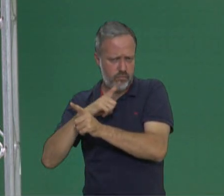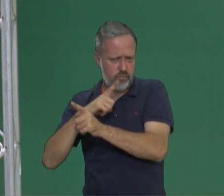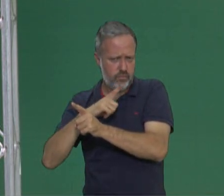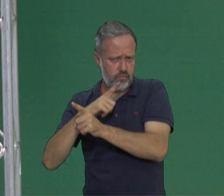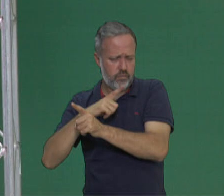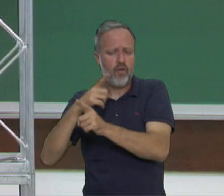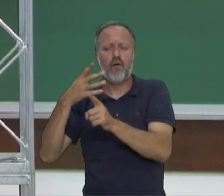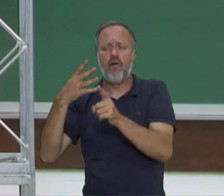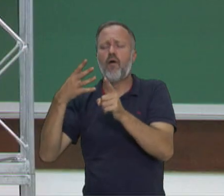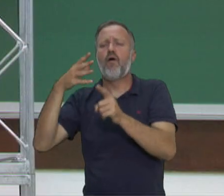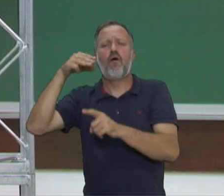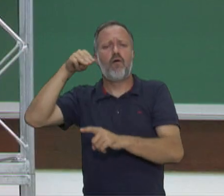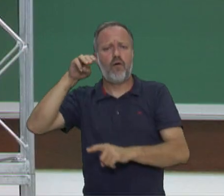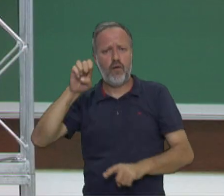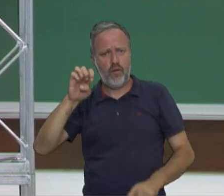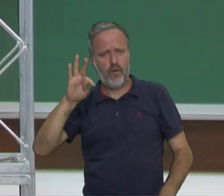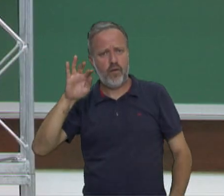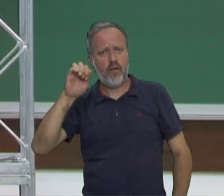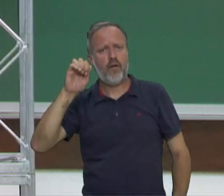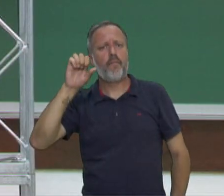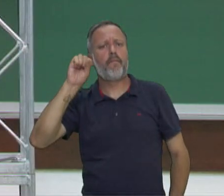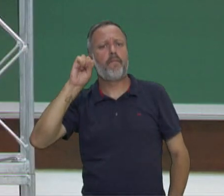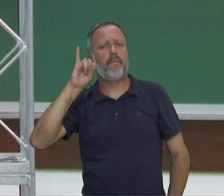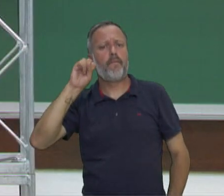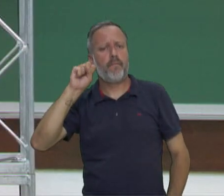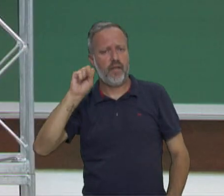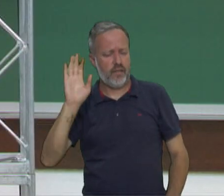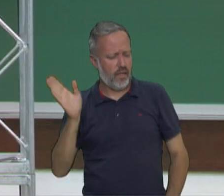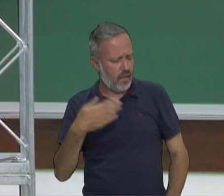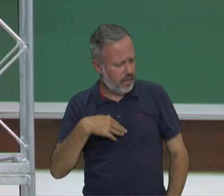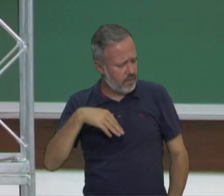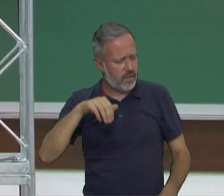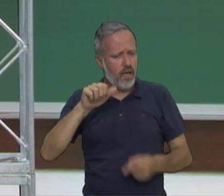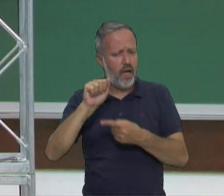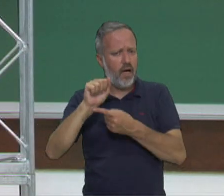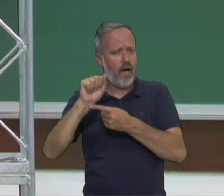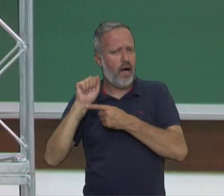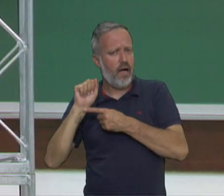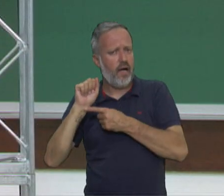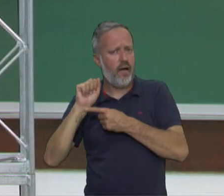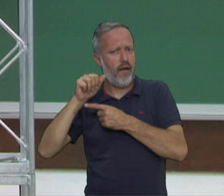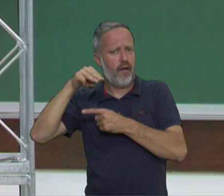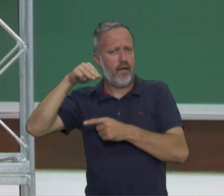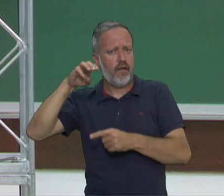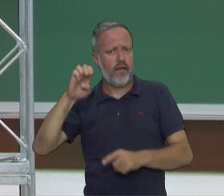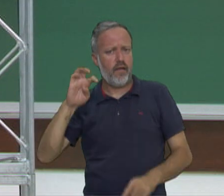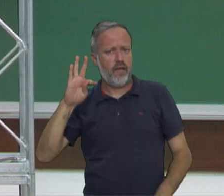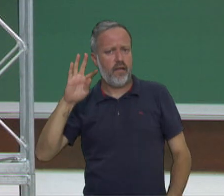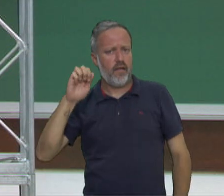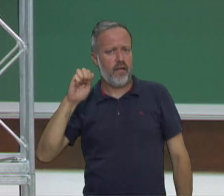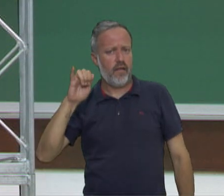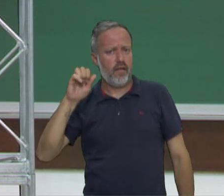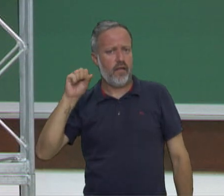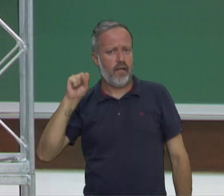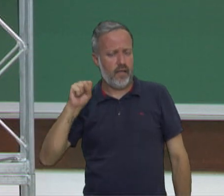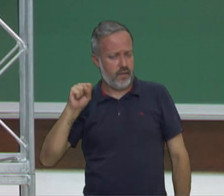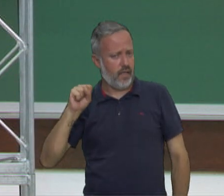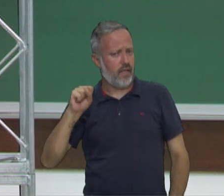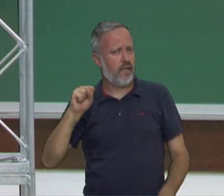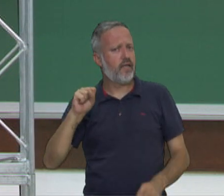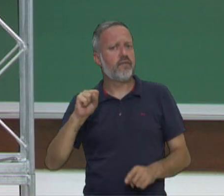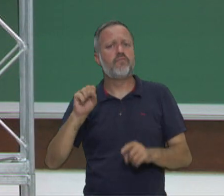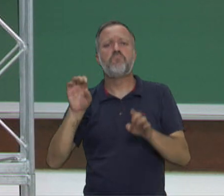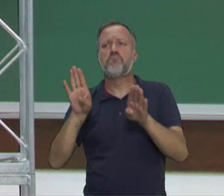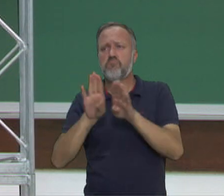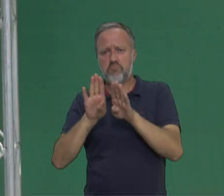metais e ametais, né, misturados na mesma coluna. Olá, como é que funcionam as colunas? Então, repete